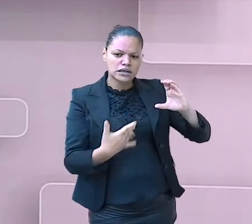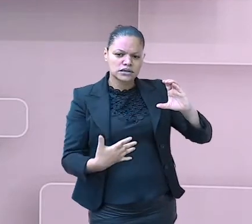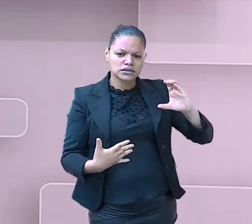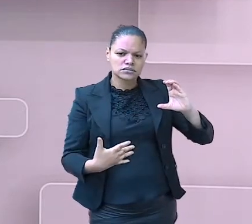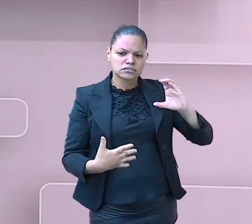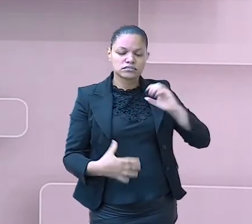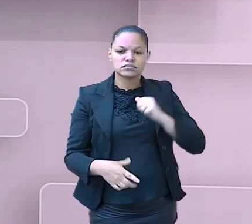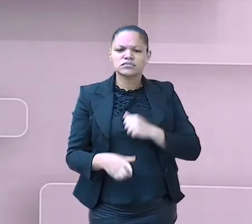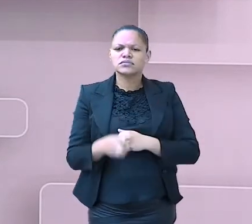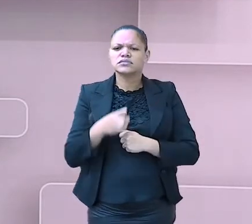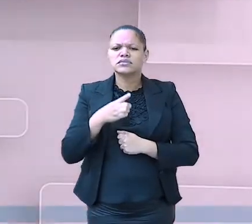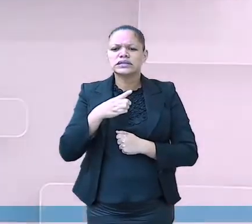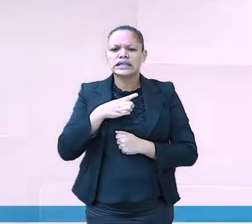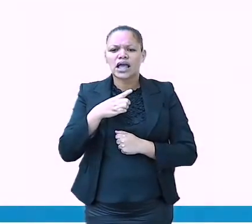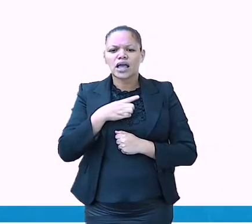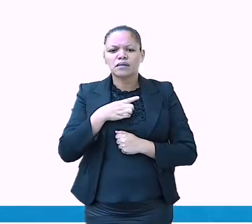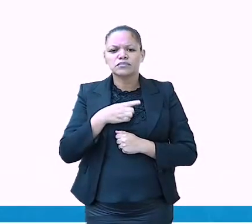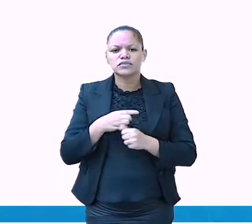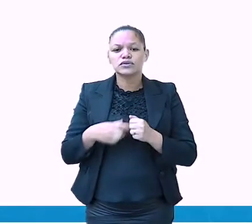temos os